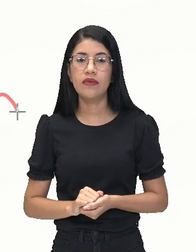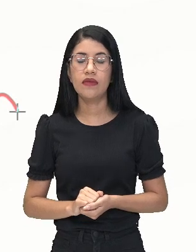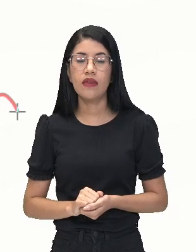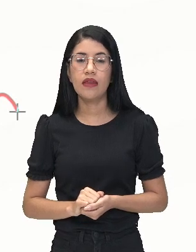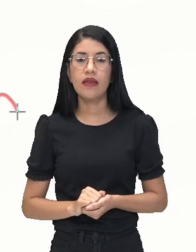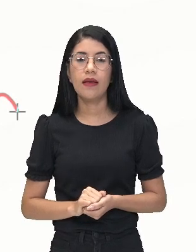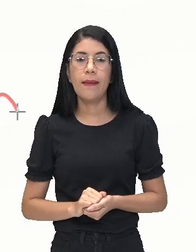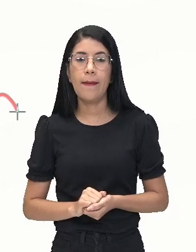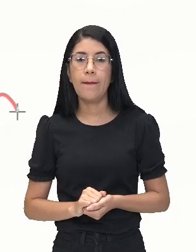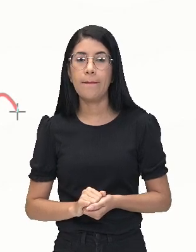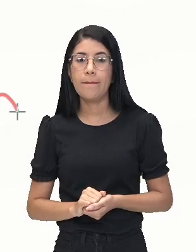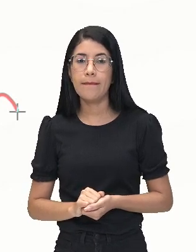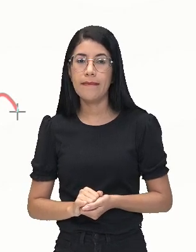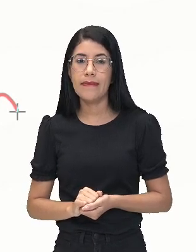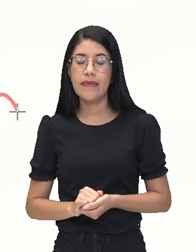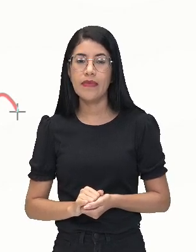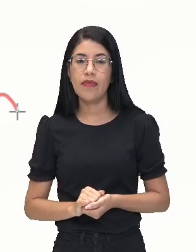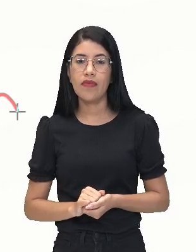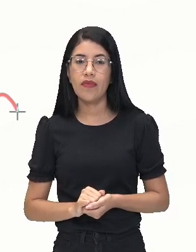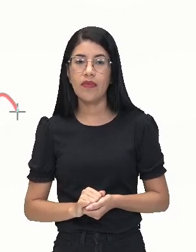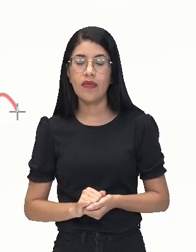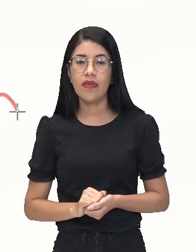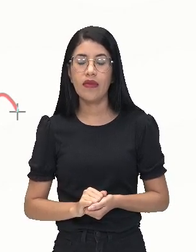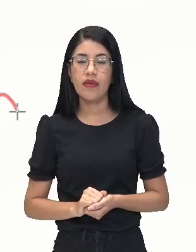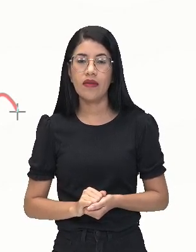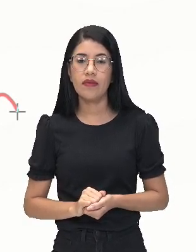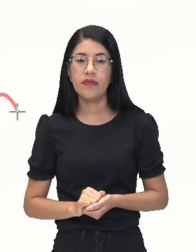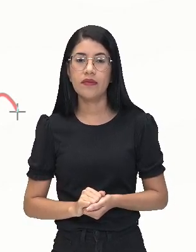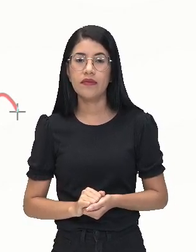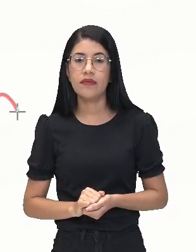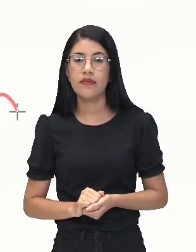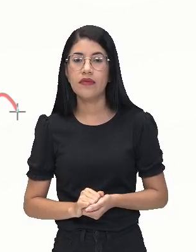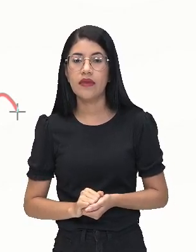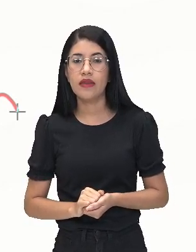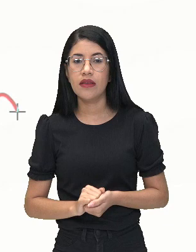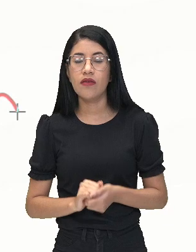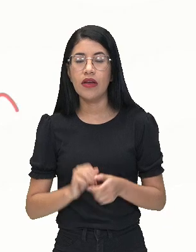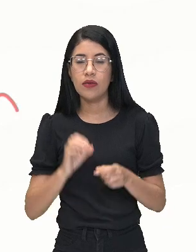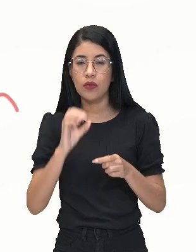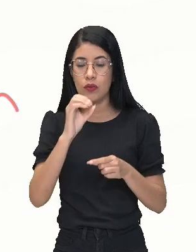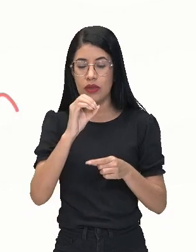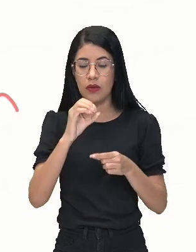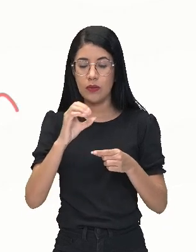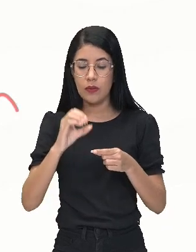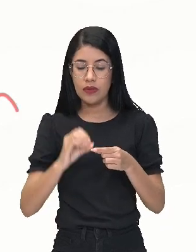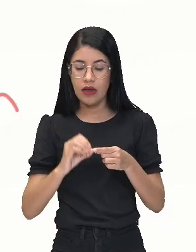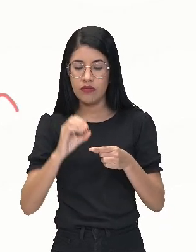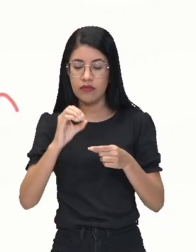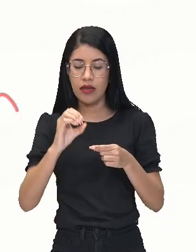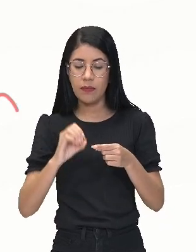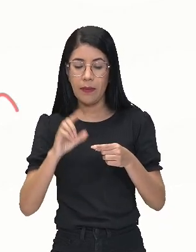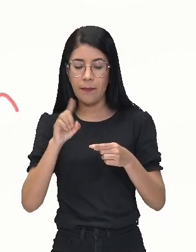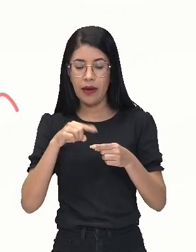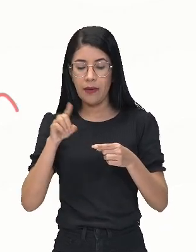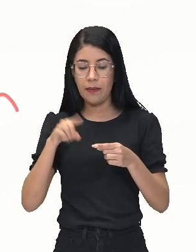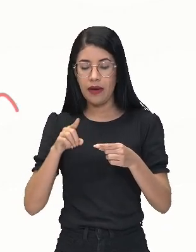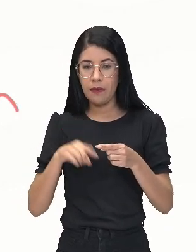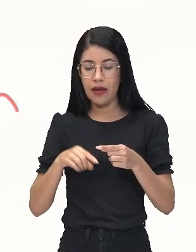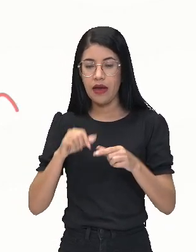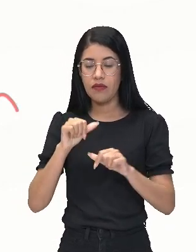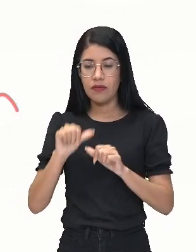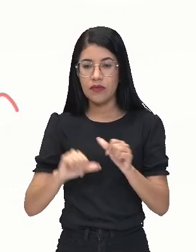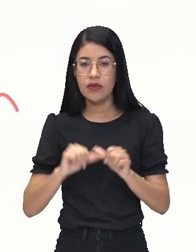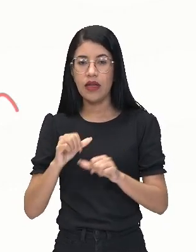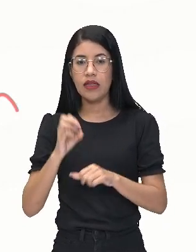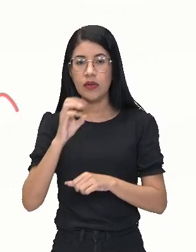você vai, desta forma, tirando 2 zeros, transformar centímetros em